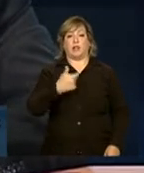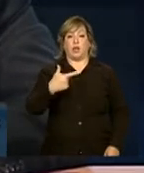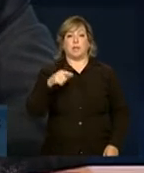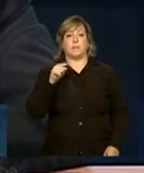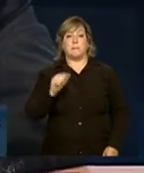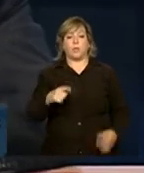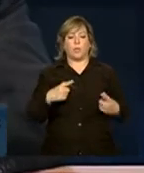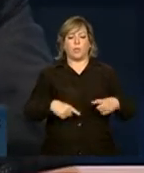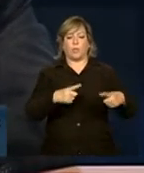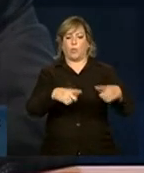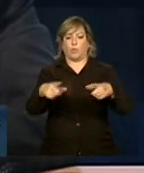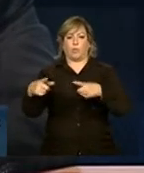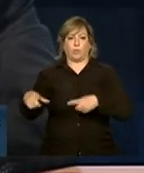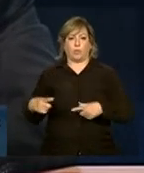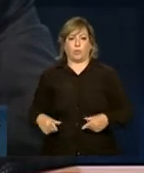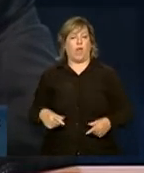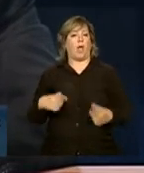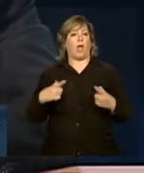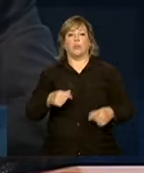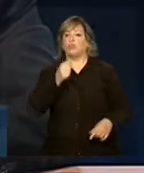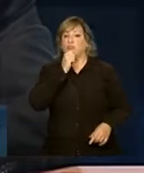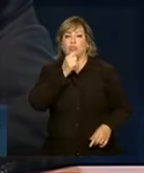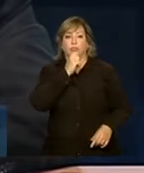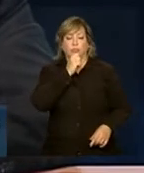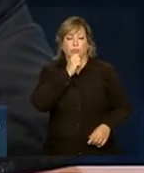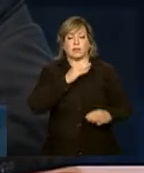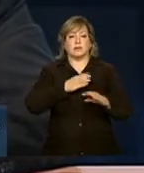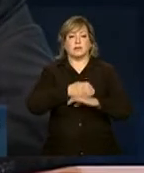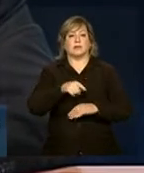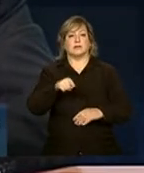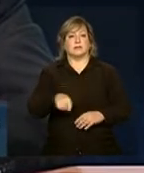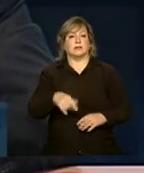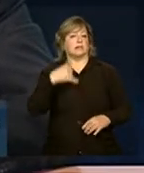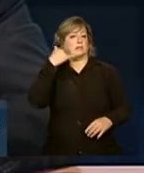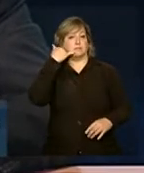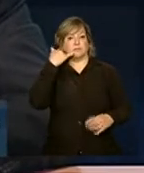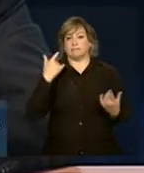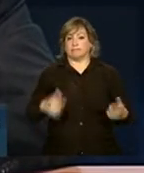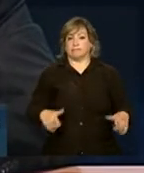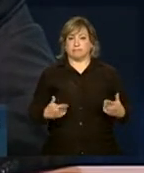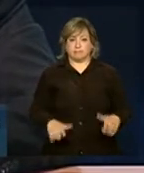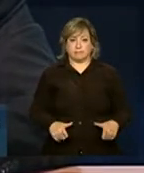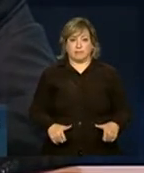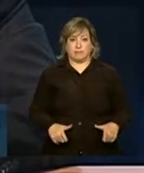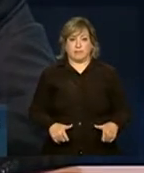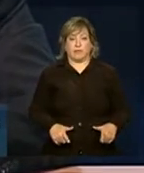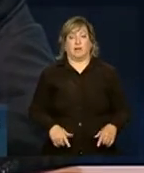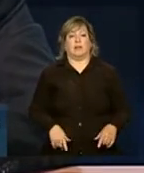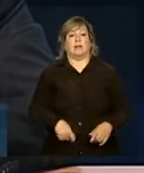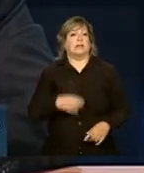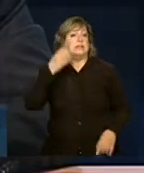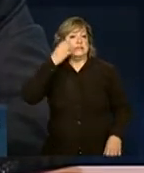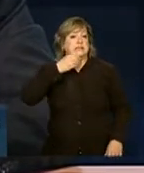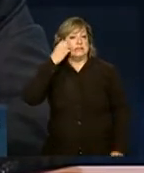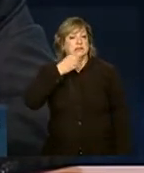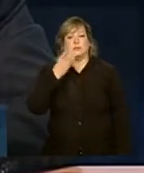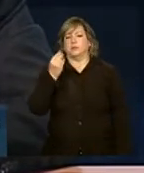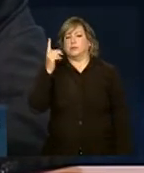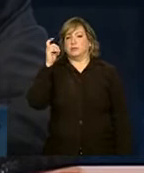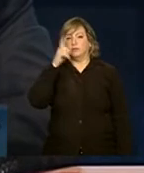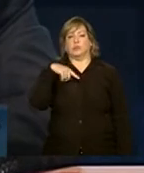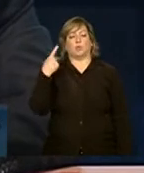comunidades onde não tem acesso por telefone principalmente celular é muito